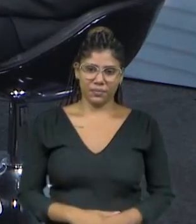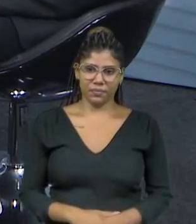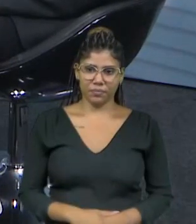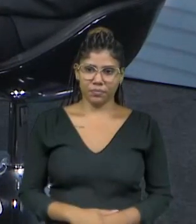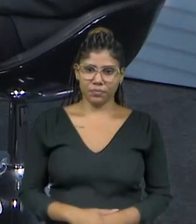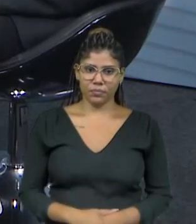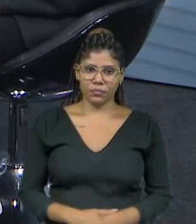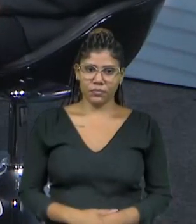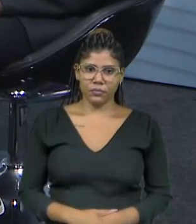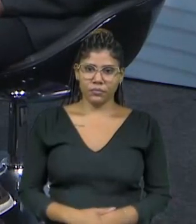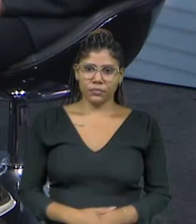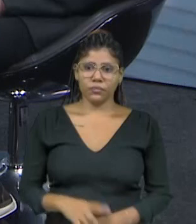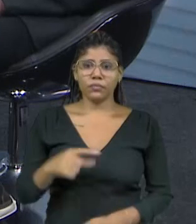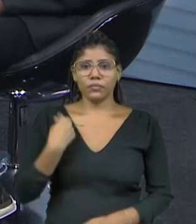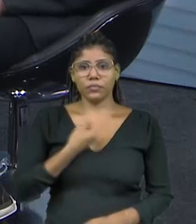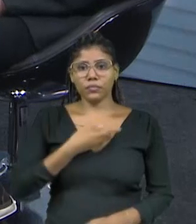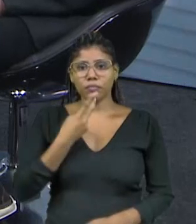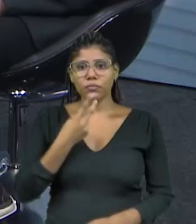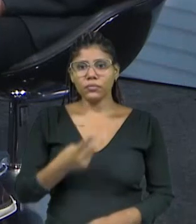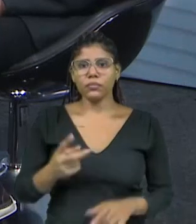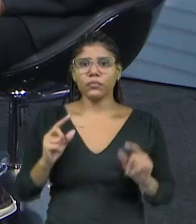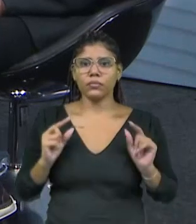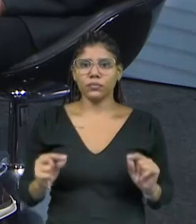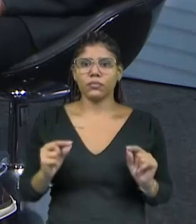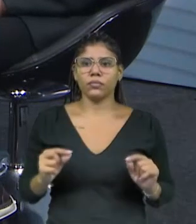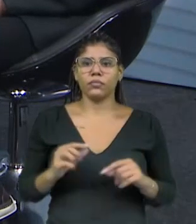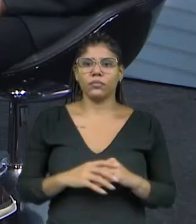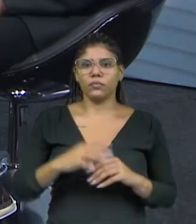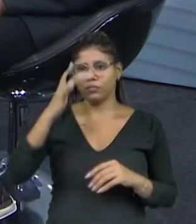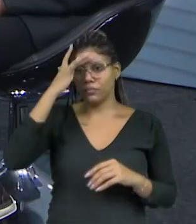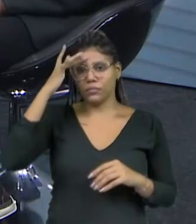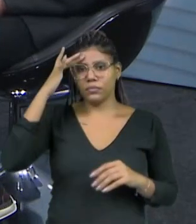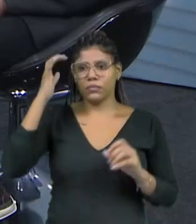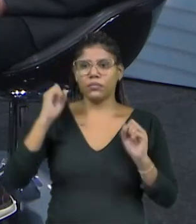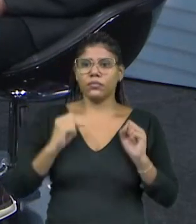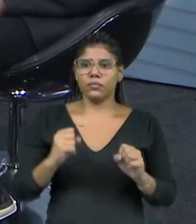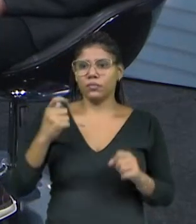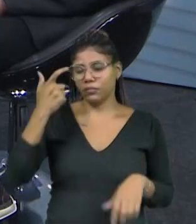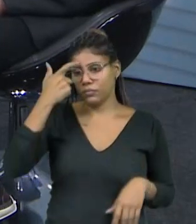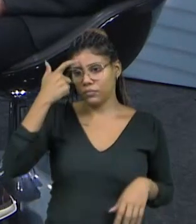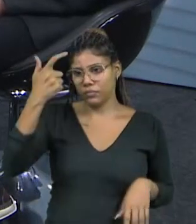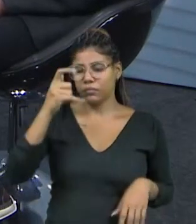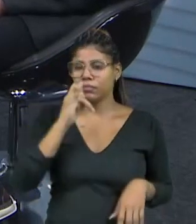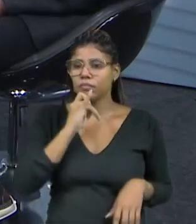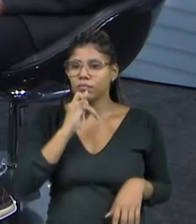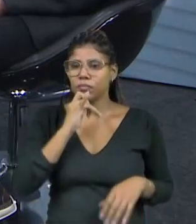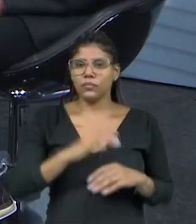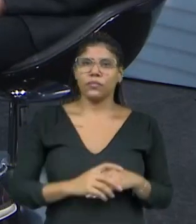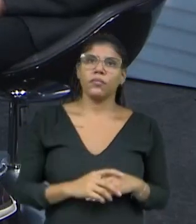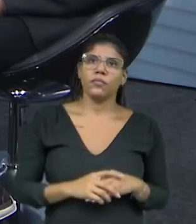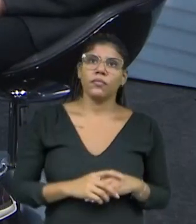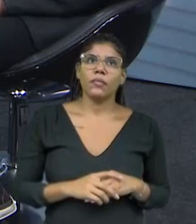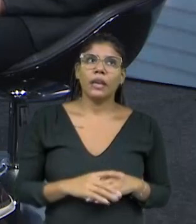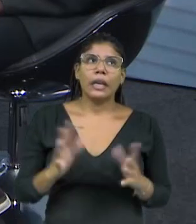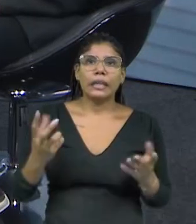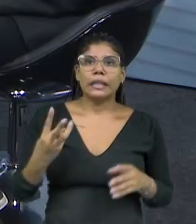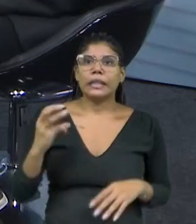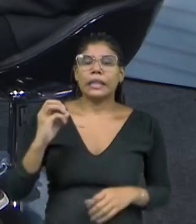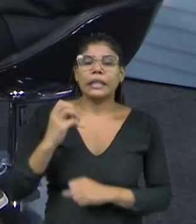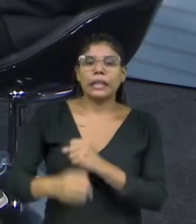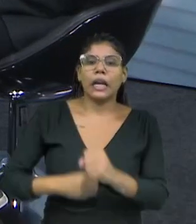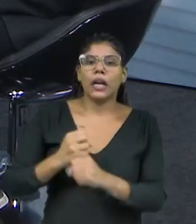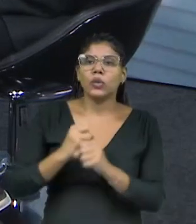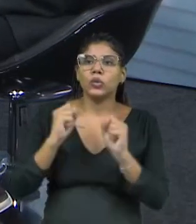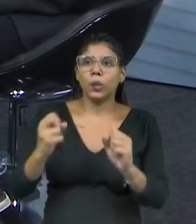está acontecendo. A gente está falando aqui, porque o telespectador pode pensar assim, mas o Renato está falando, uma coisa que talvez daqui a... Não é daqui a 30 anos.